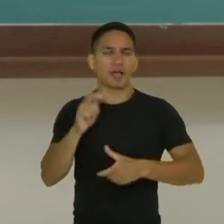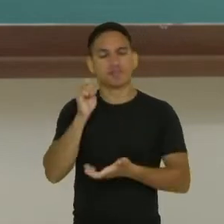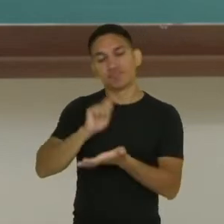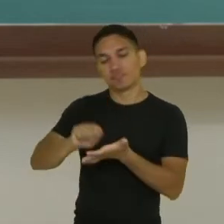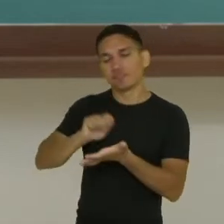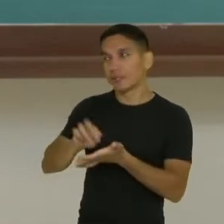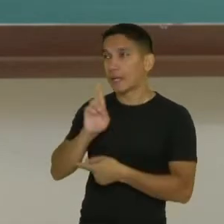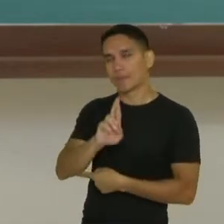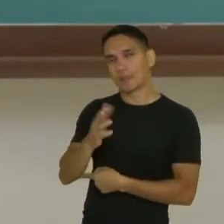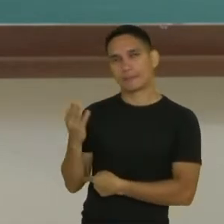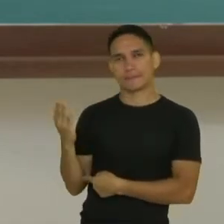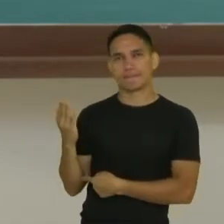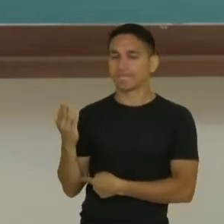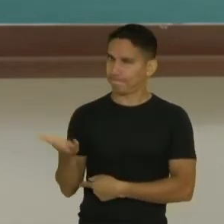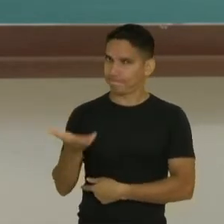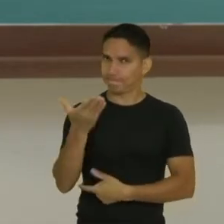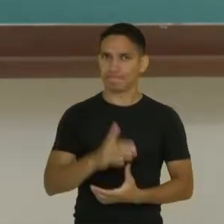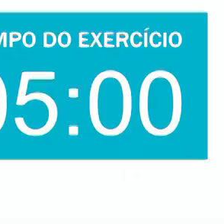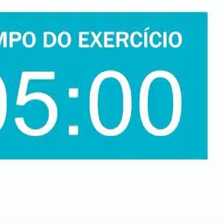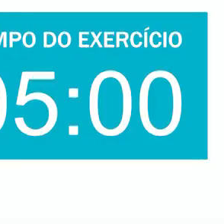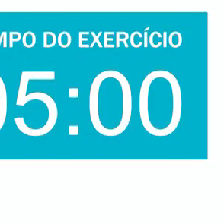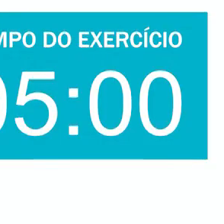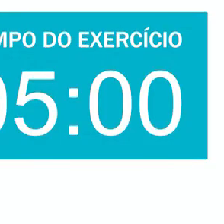dessa primeira questão. Mãos à obra.